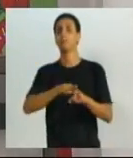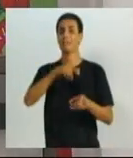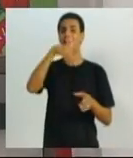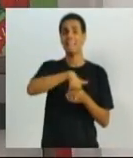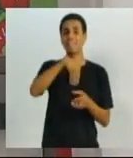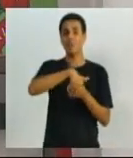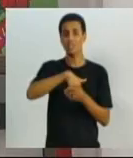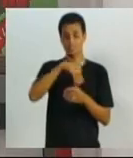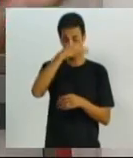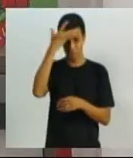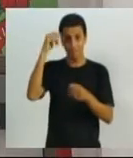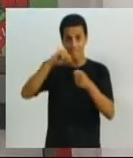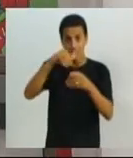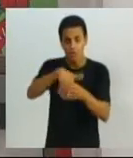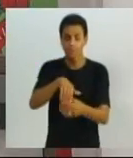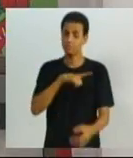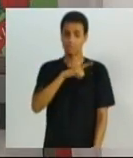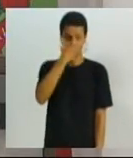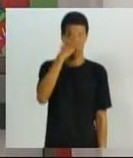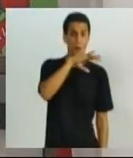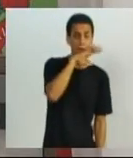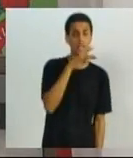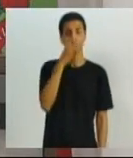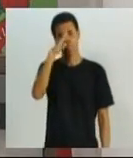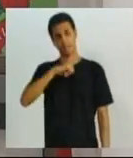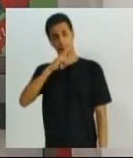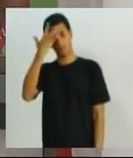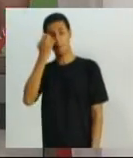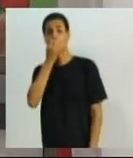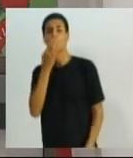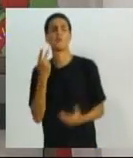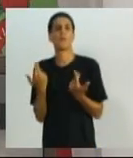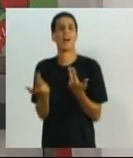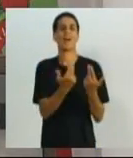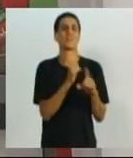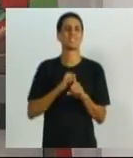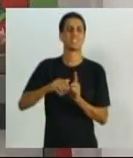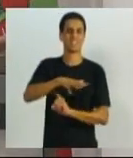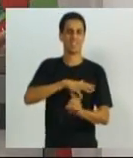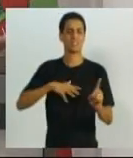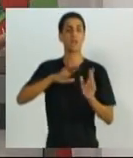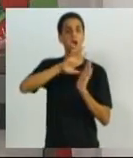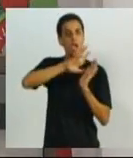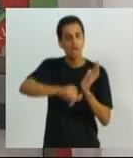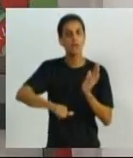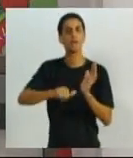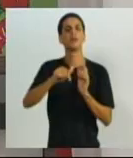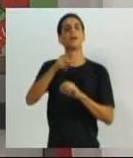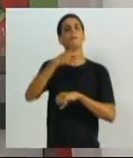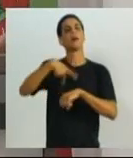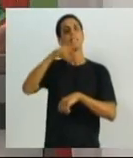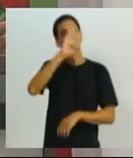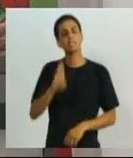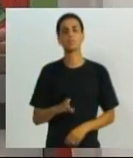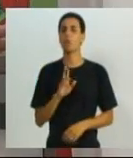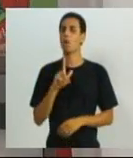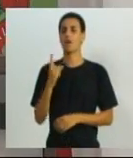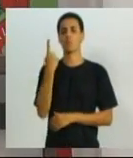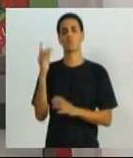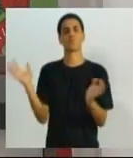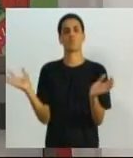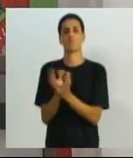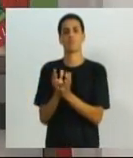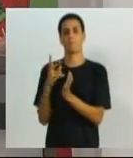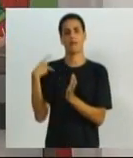também. Né? E como tem outros segmentos diversos também da sociedade. E a corrupção no nosso país, tenho certeza, não é criação de um partido, não